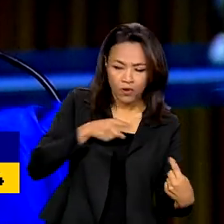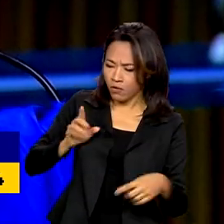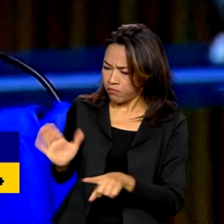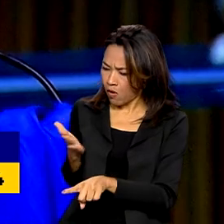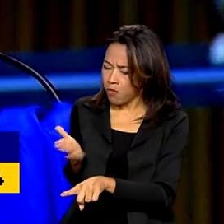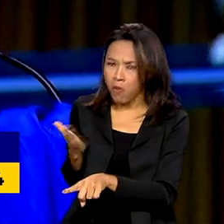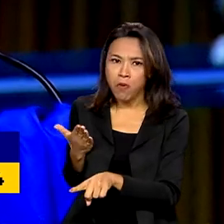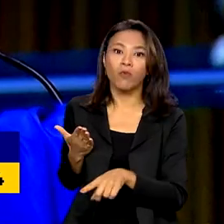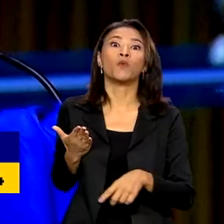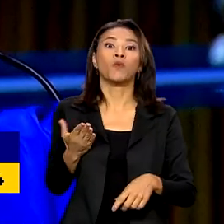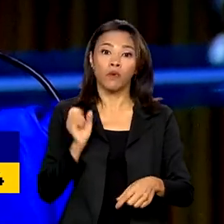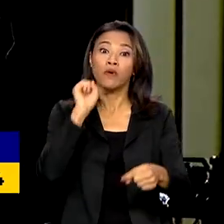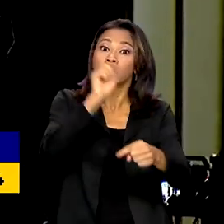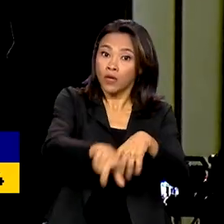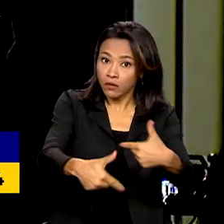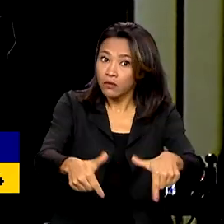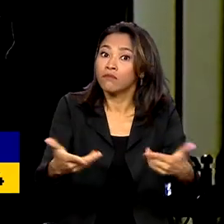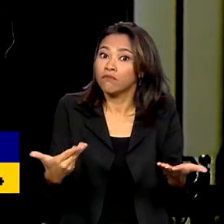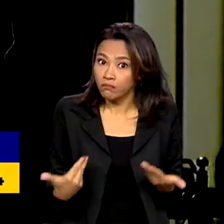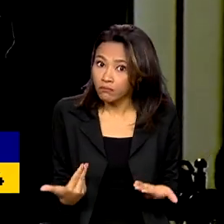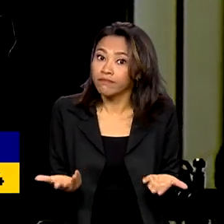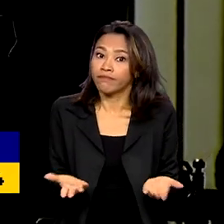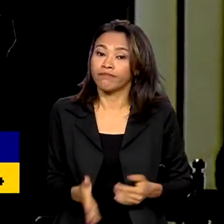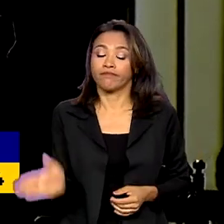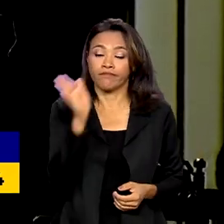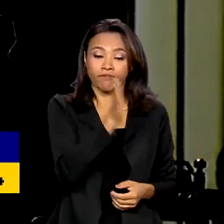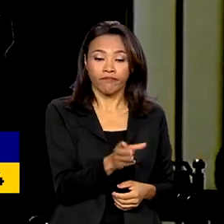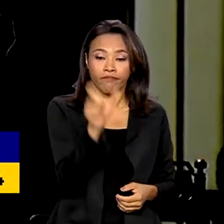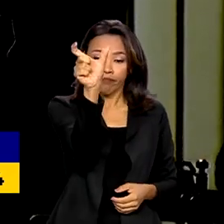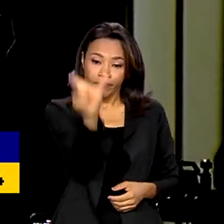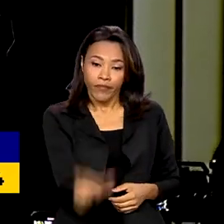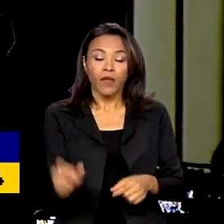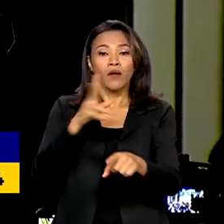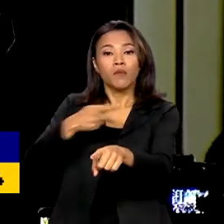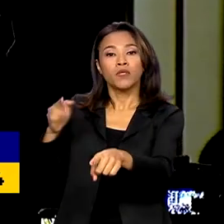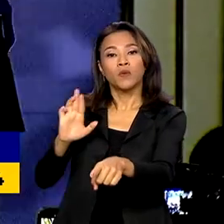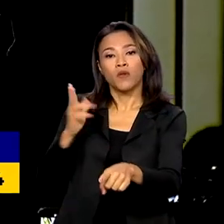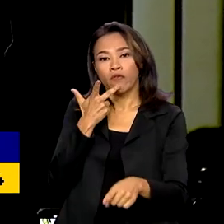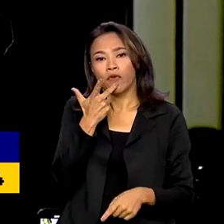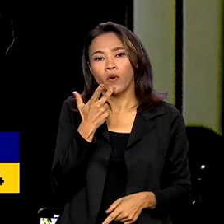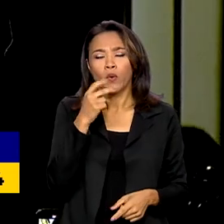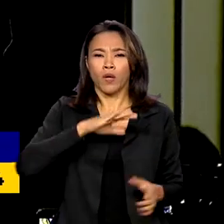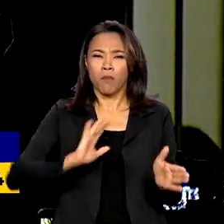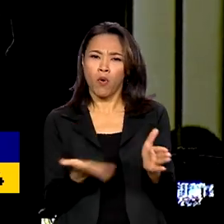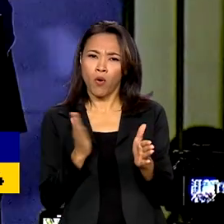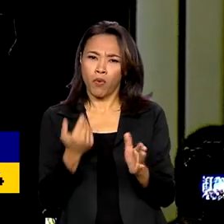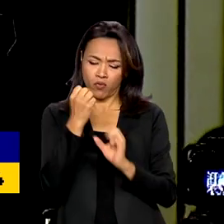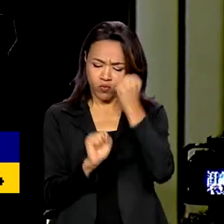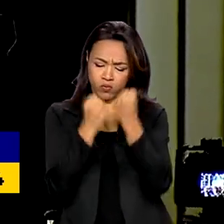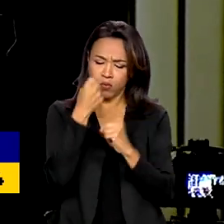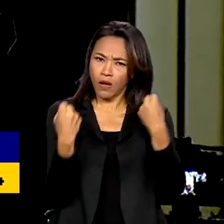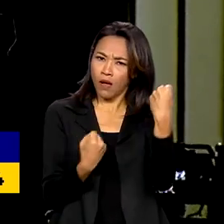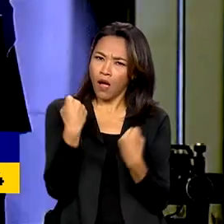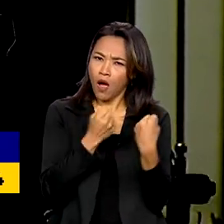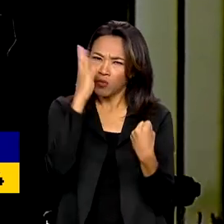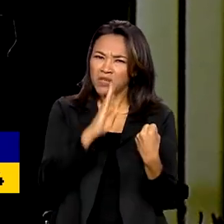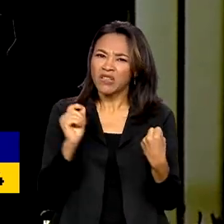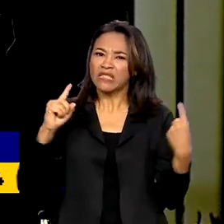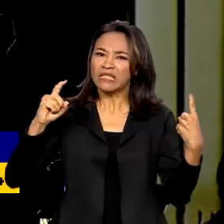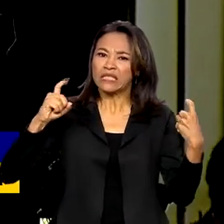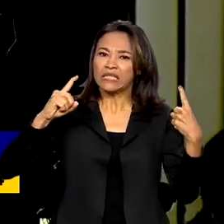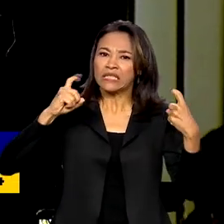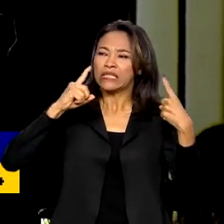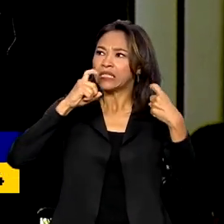funcionando vai gerar emprego. O presidente disse ainda que a produção de automóveis no Brasil enfrenta dificuldades, com queda